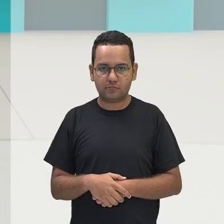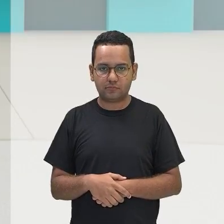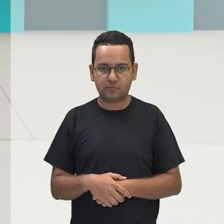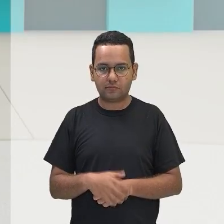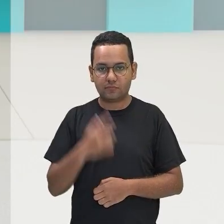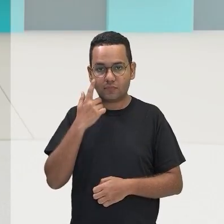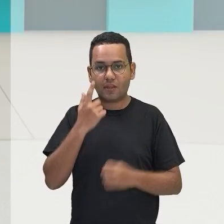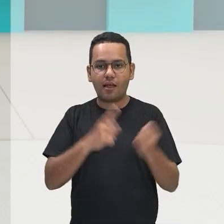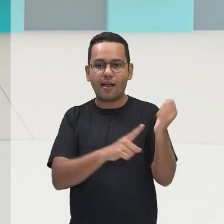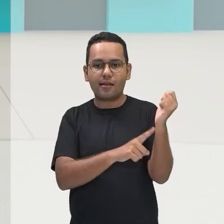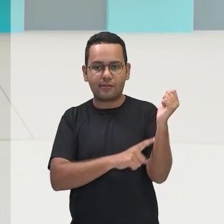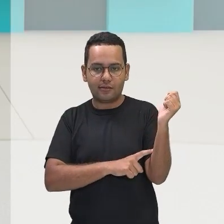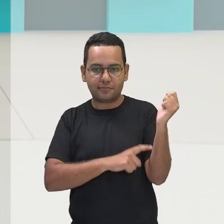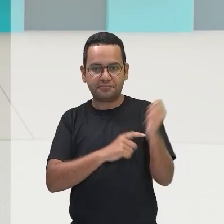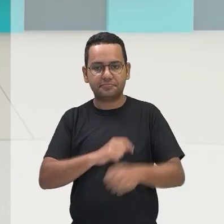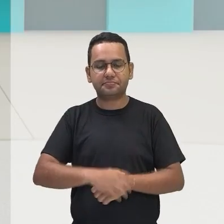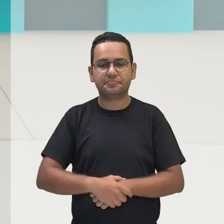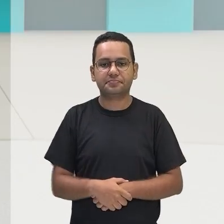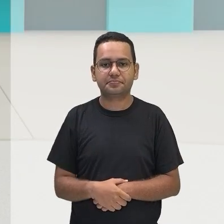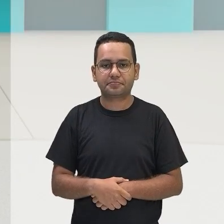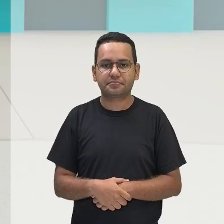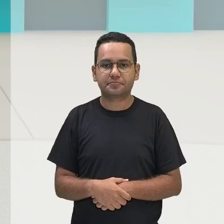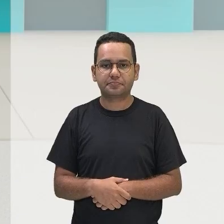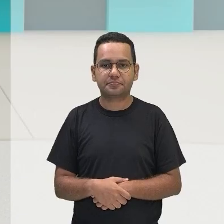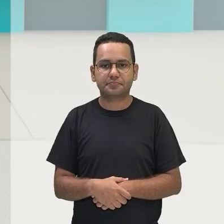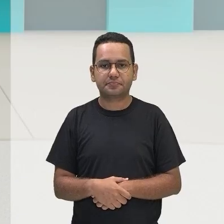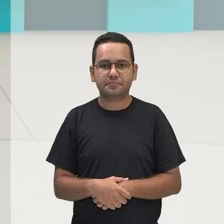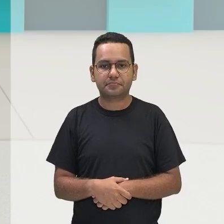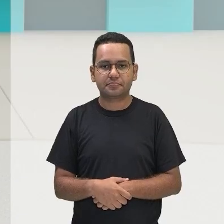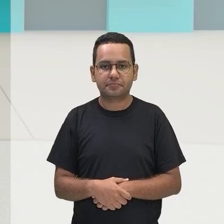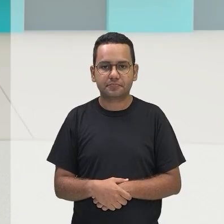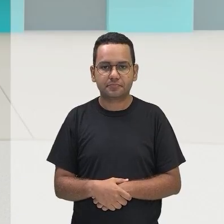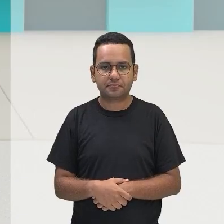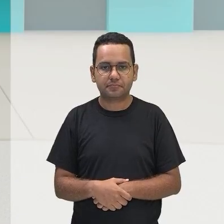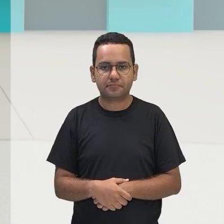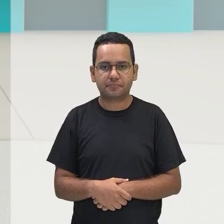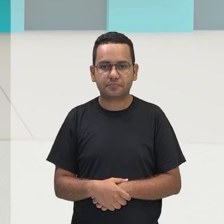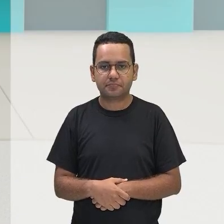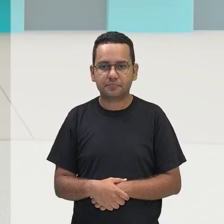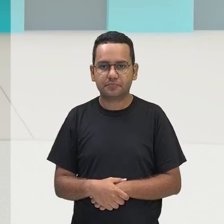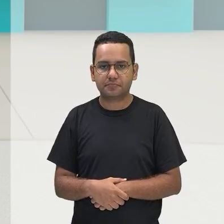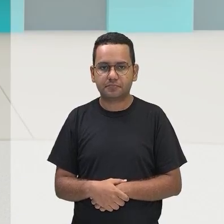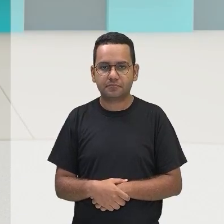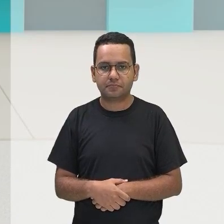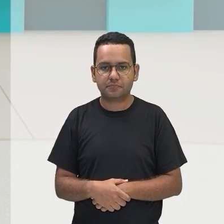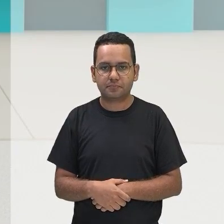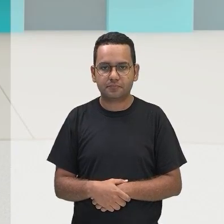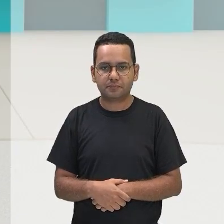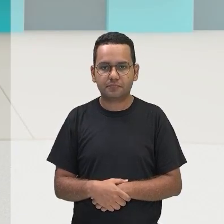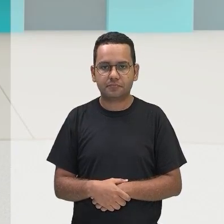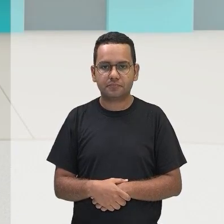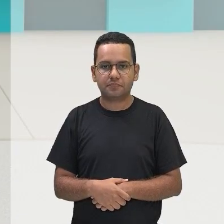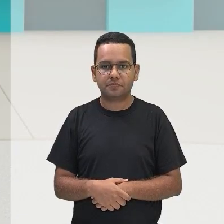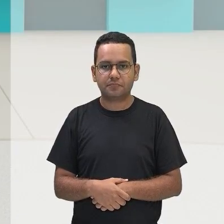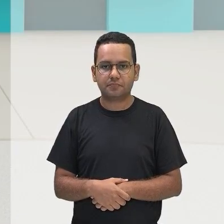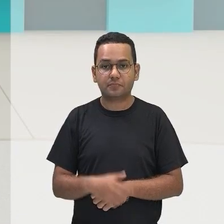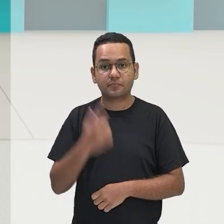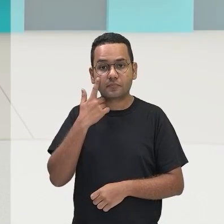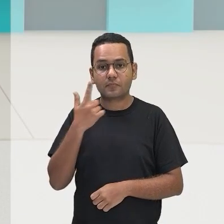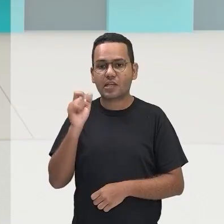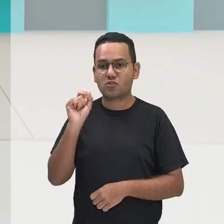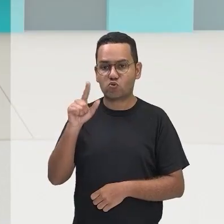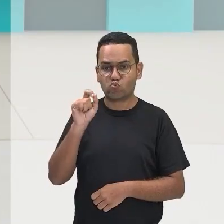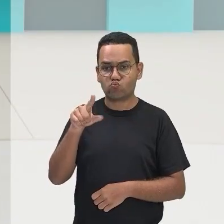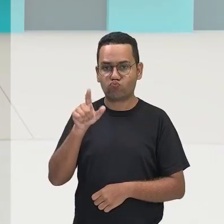artérias. Tá aqui, ó, né? As artérias é toda essa parte aí, ó, azul,